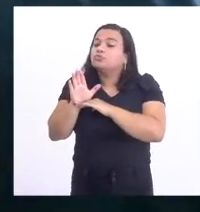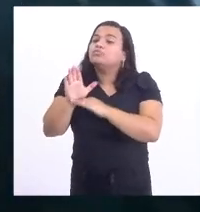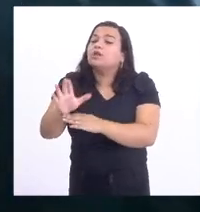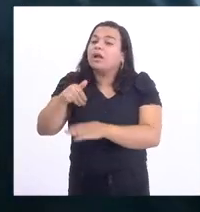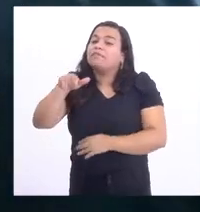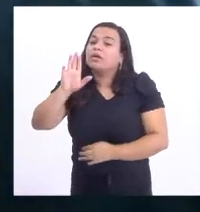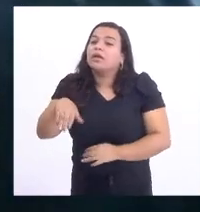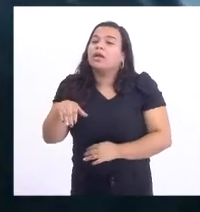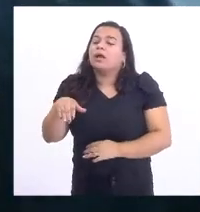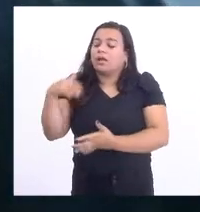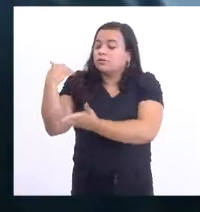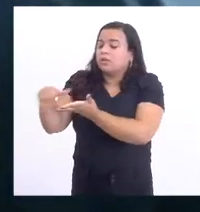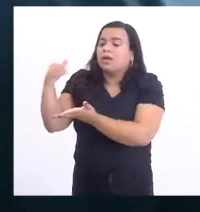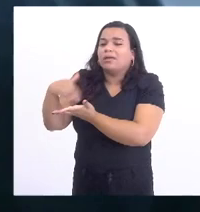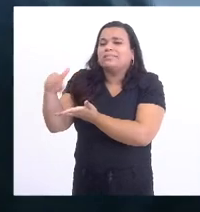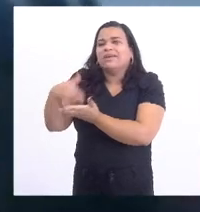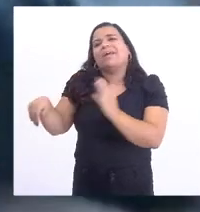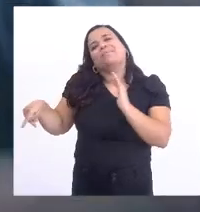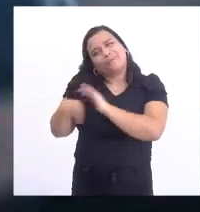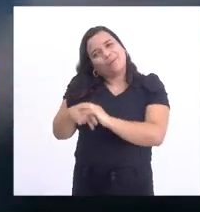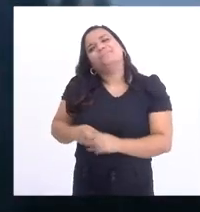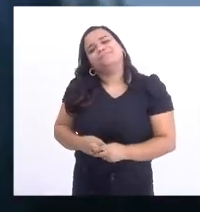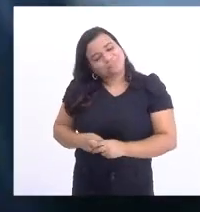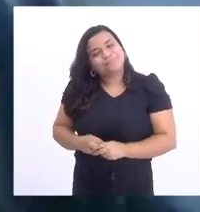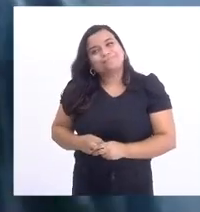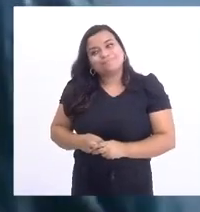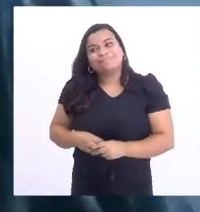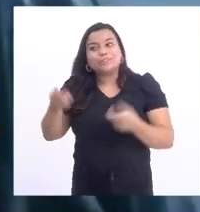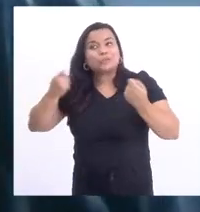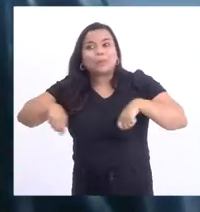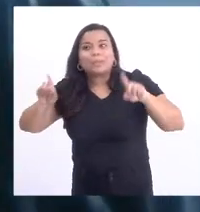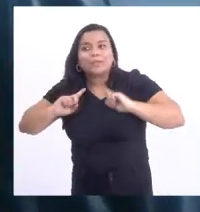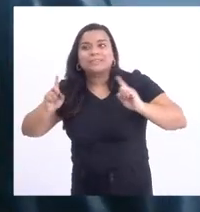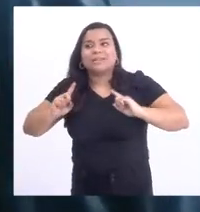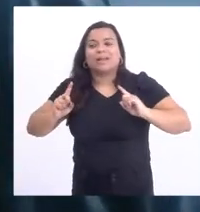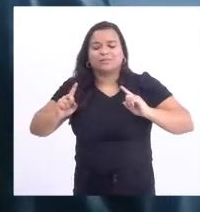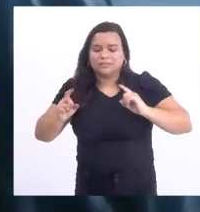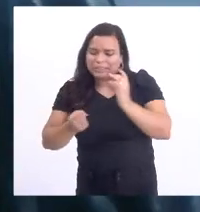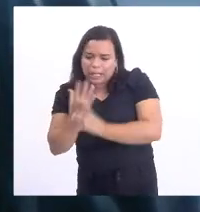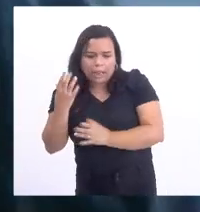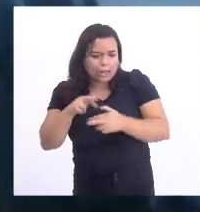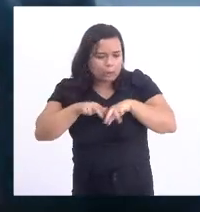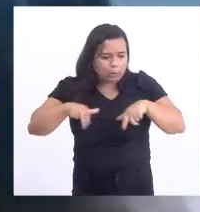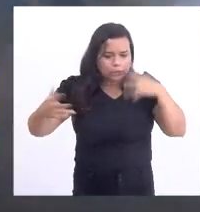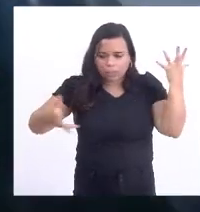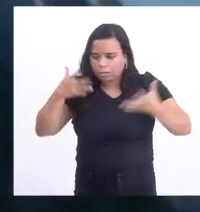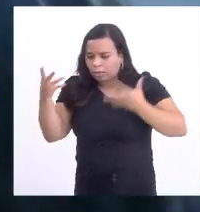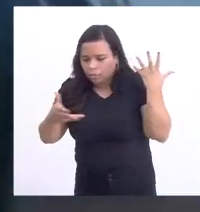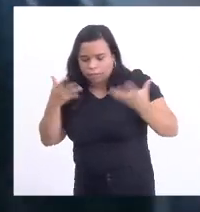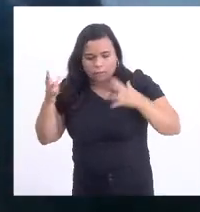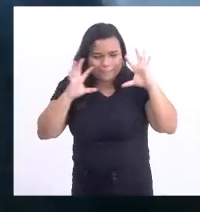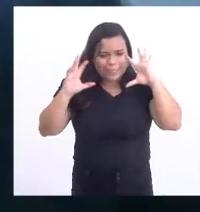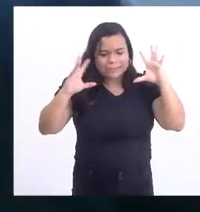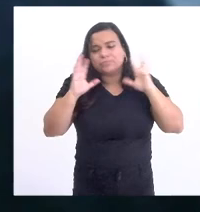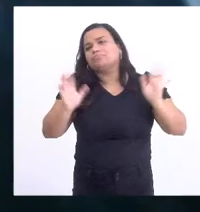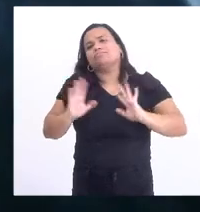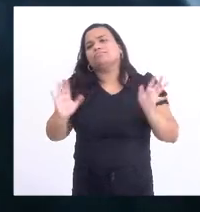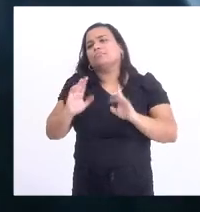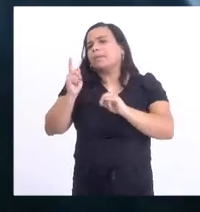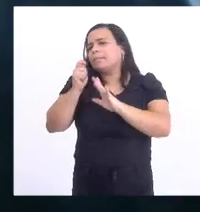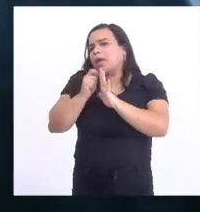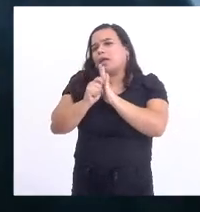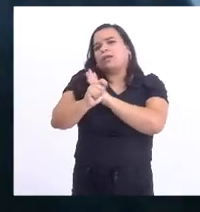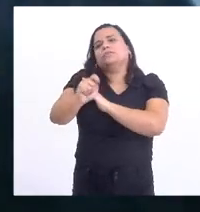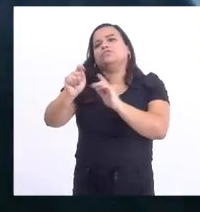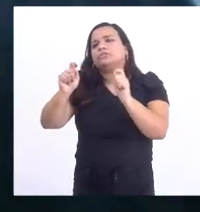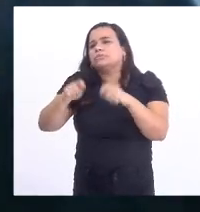própria secretaria, que, ao invés de ficar formulando as políticas, passava meses e meses